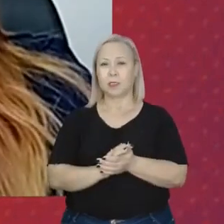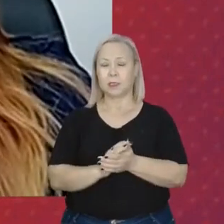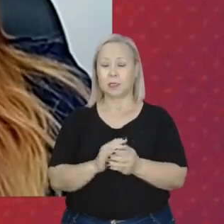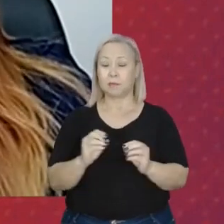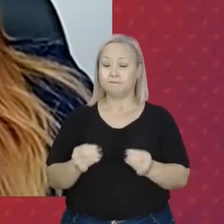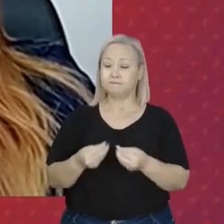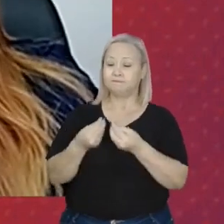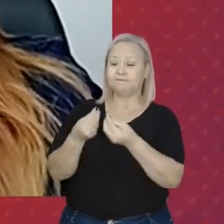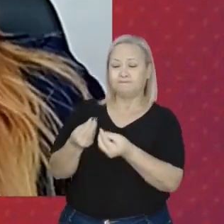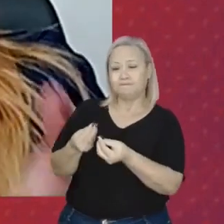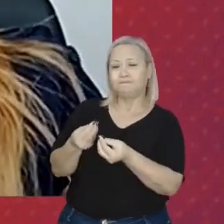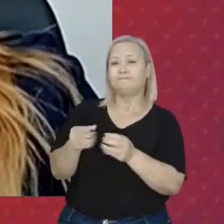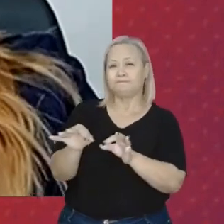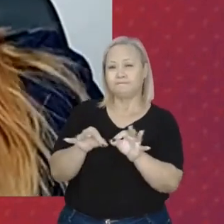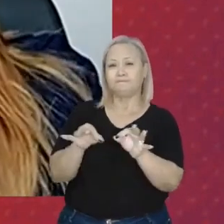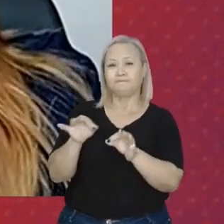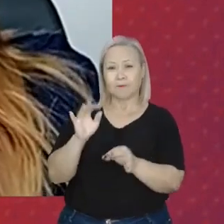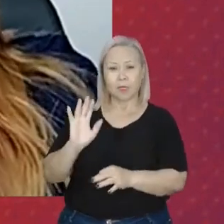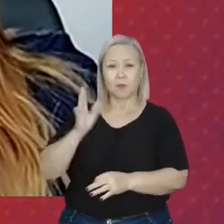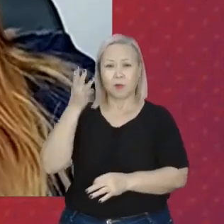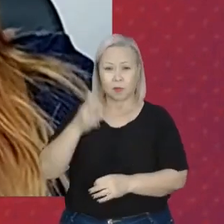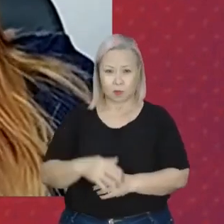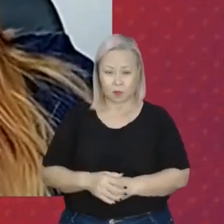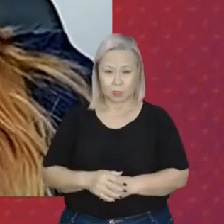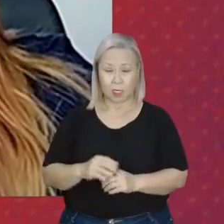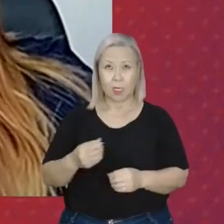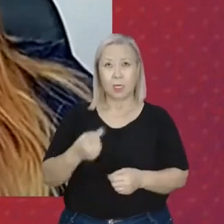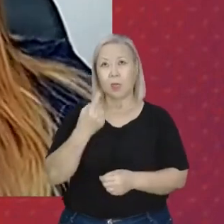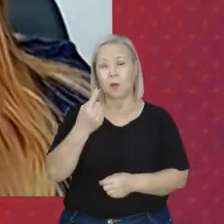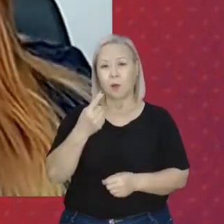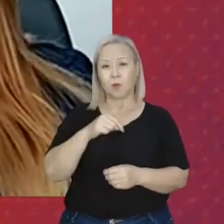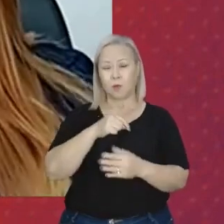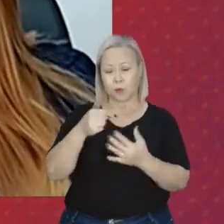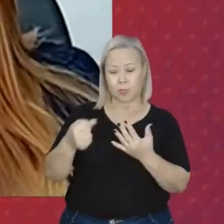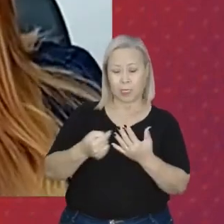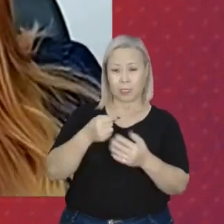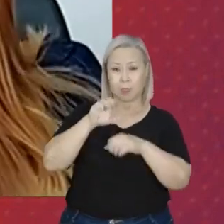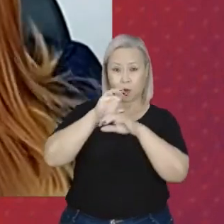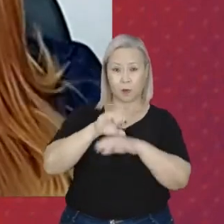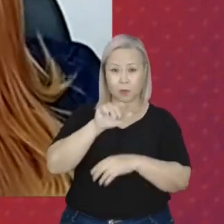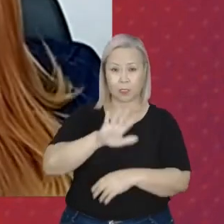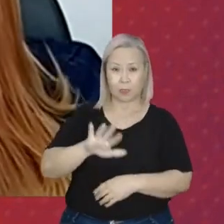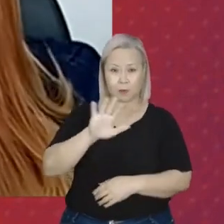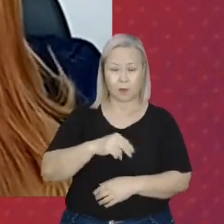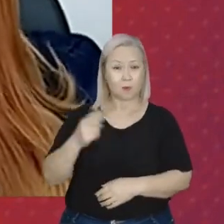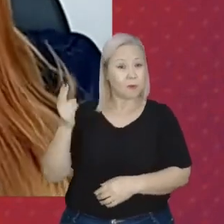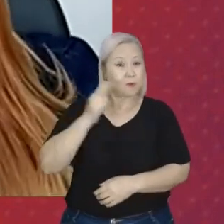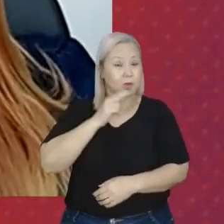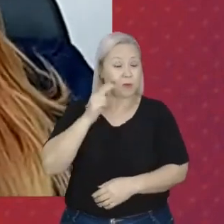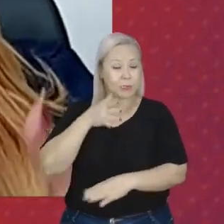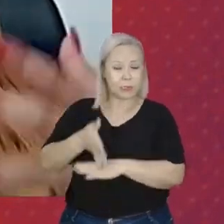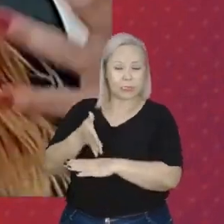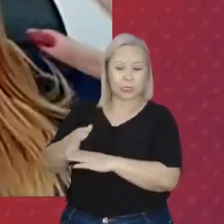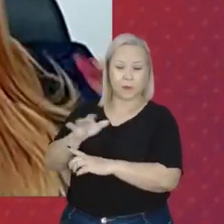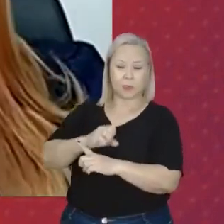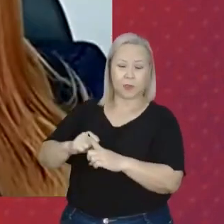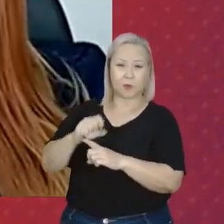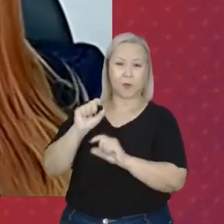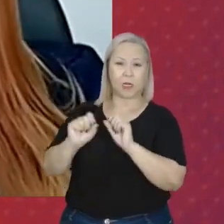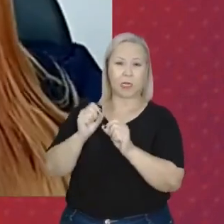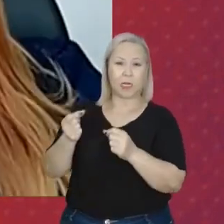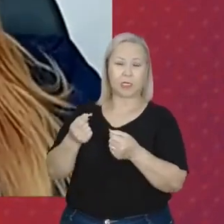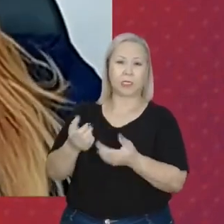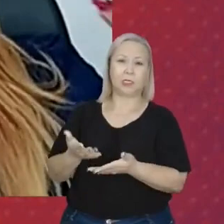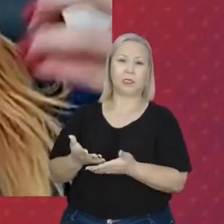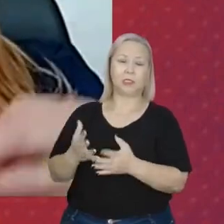soluções de encaminhamentos. Uma delas é o Conselho Nacional, que é urgente a retomada da participação social, né, para que a gente retome